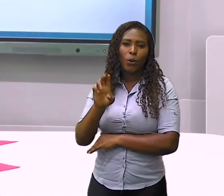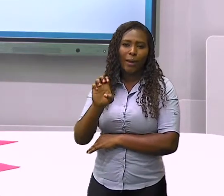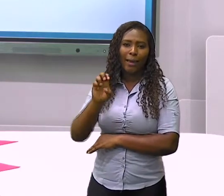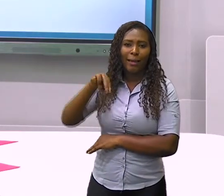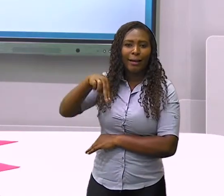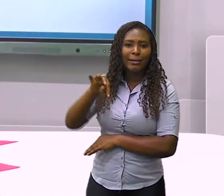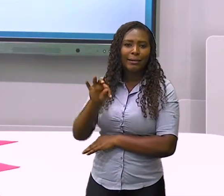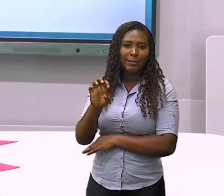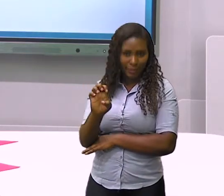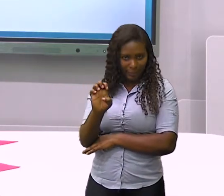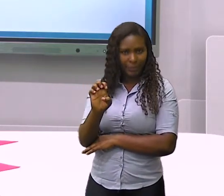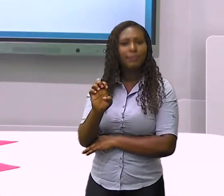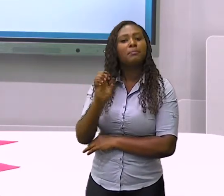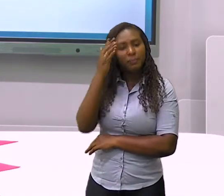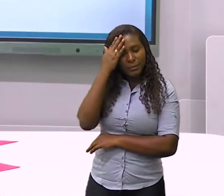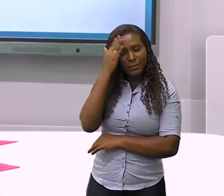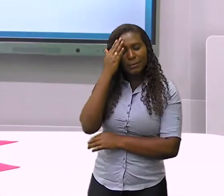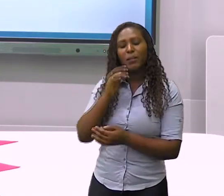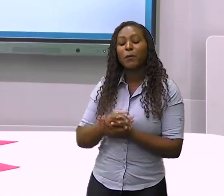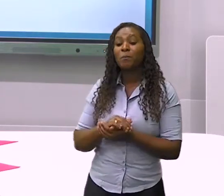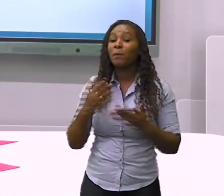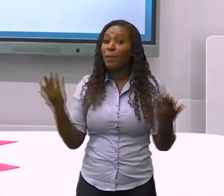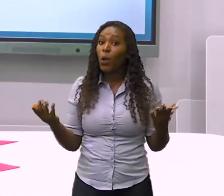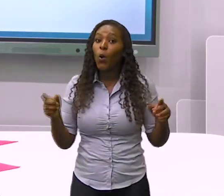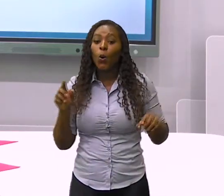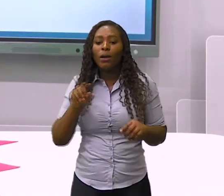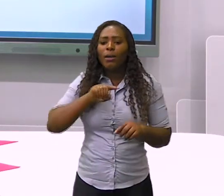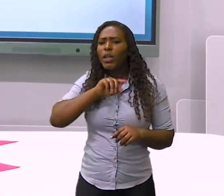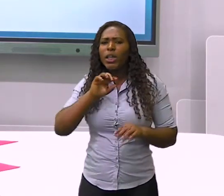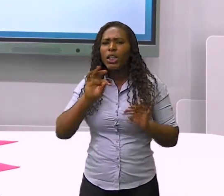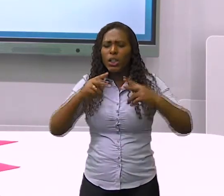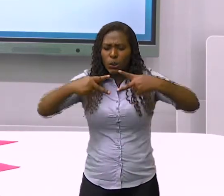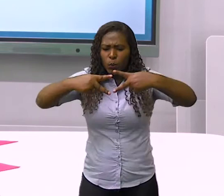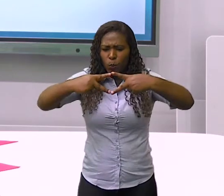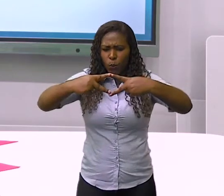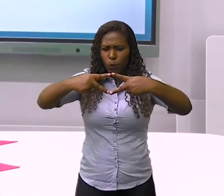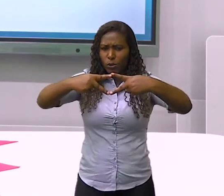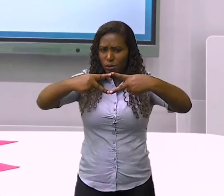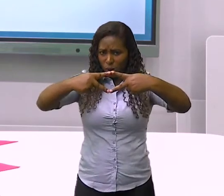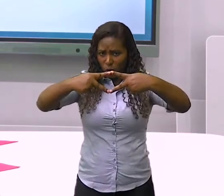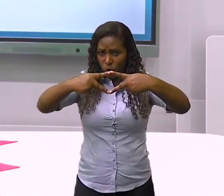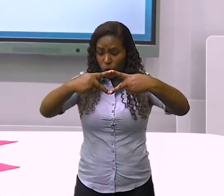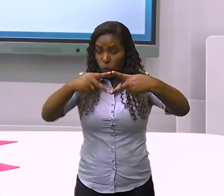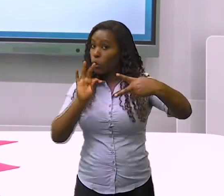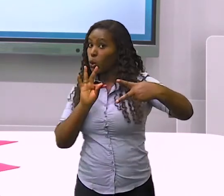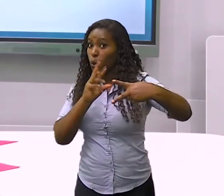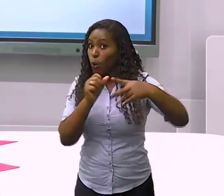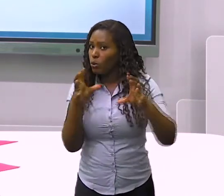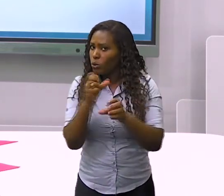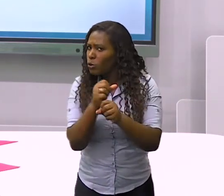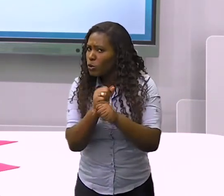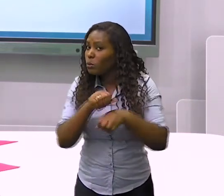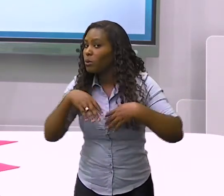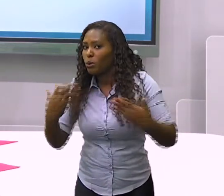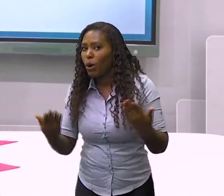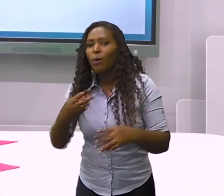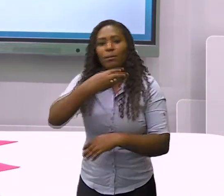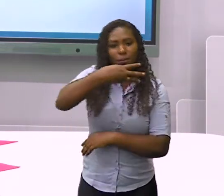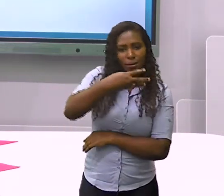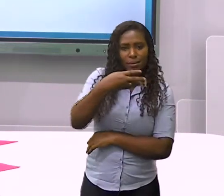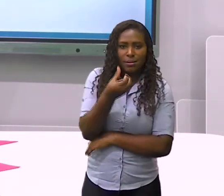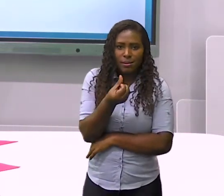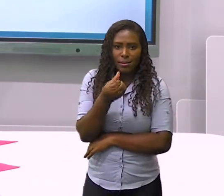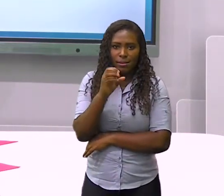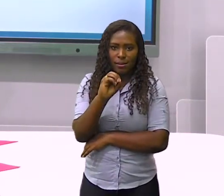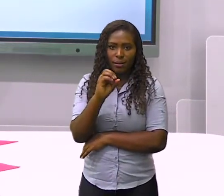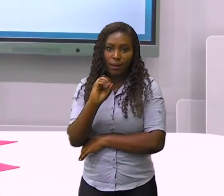é igual a 360 graus. Não é isso que nós sabemos? Então, vamos lá. Se aqui eu tenho